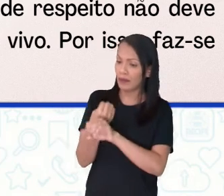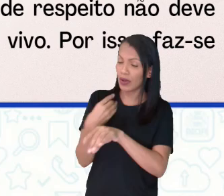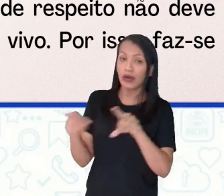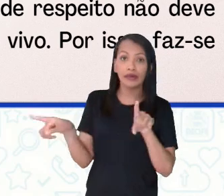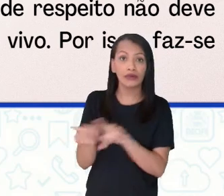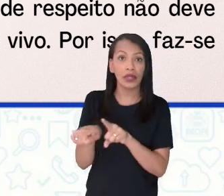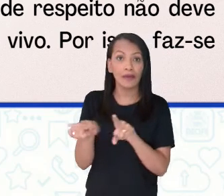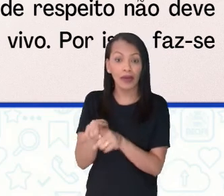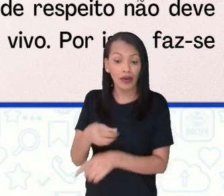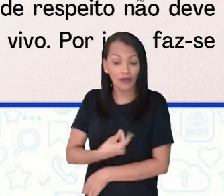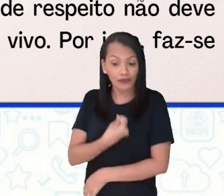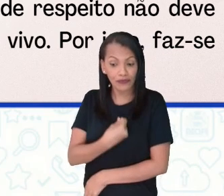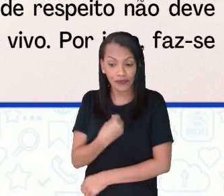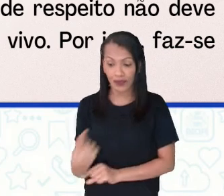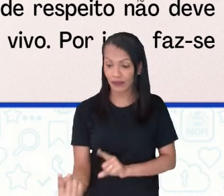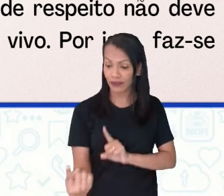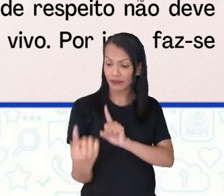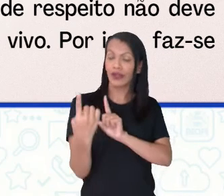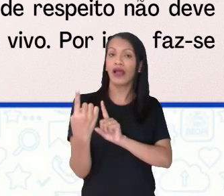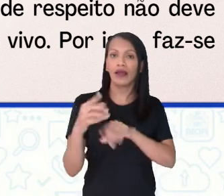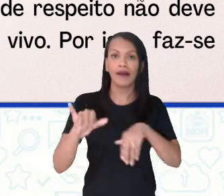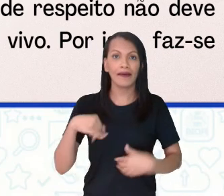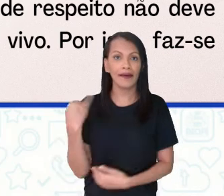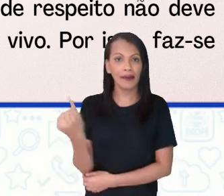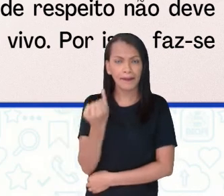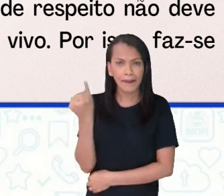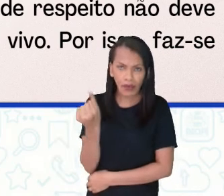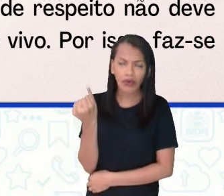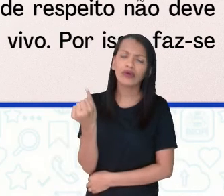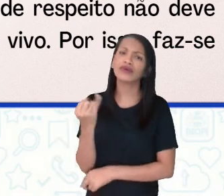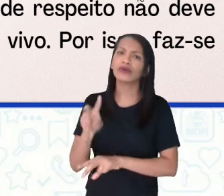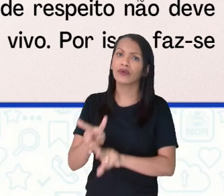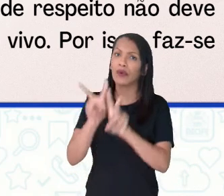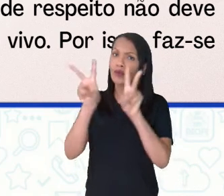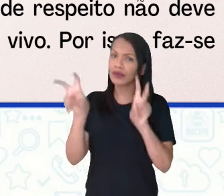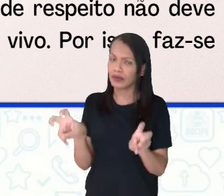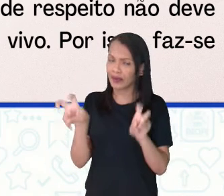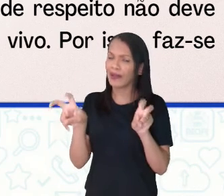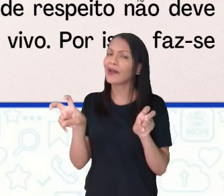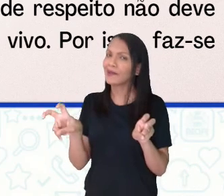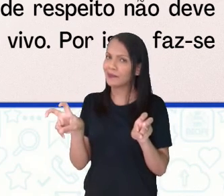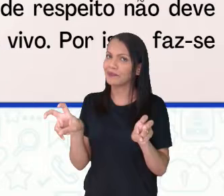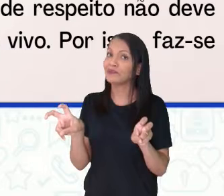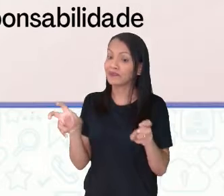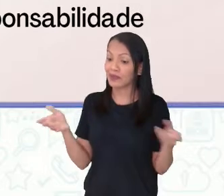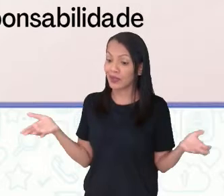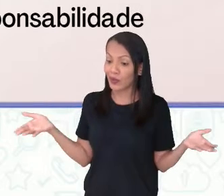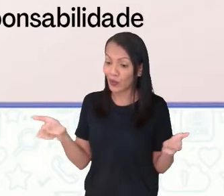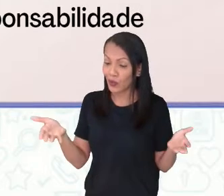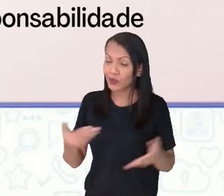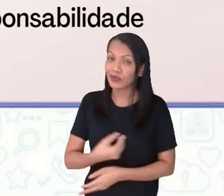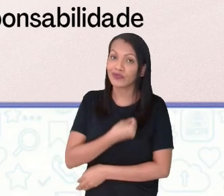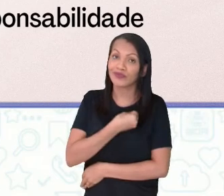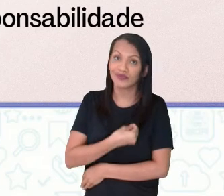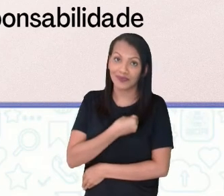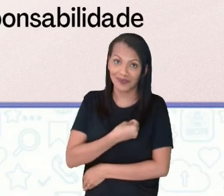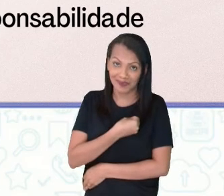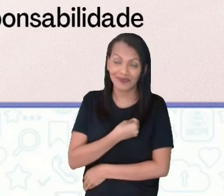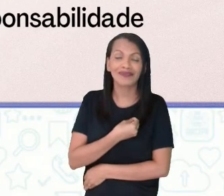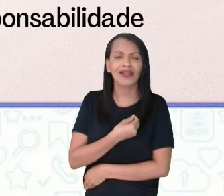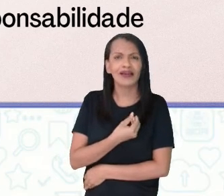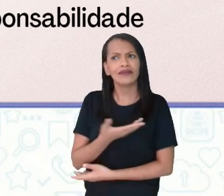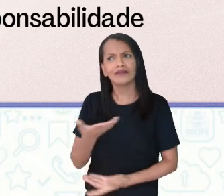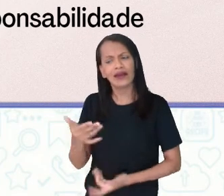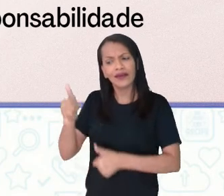isso, faz-se muito importante falar sobre esse assunto. tão atual. Em primeira